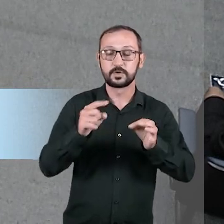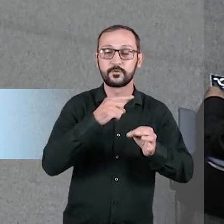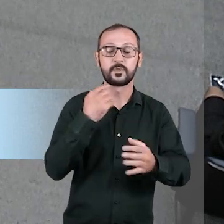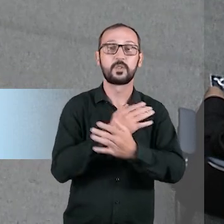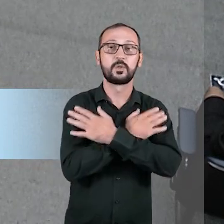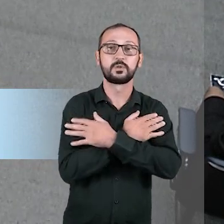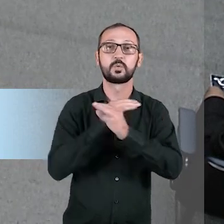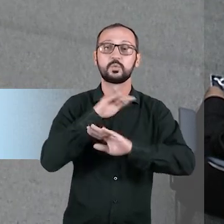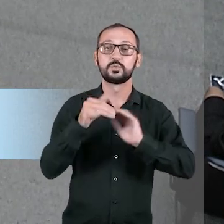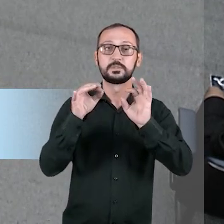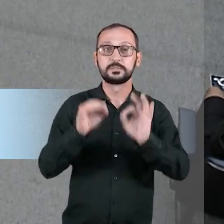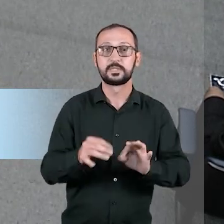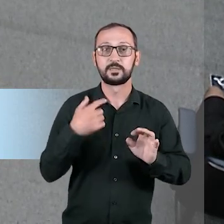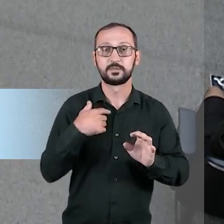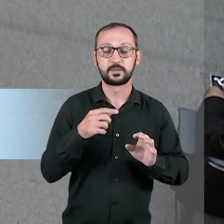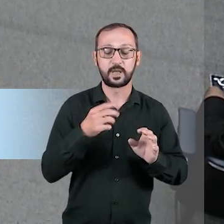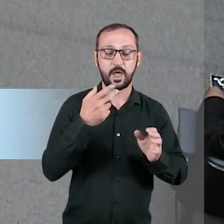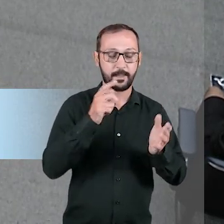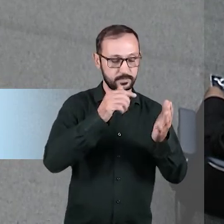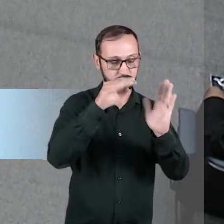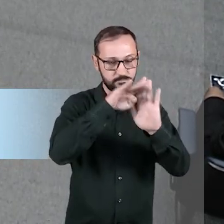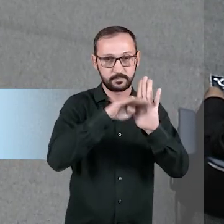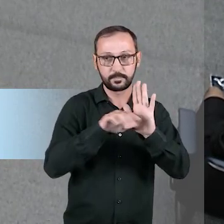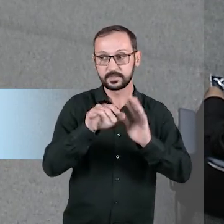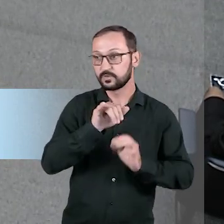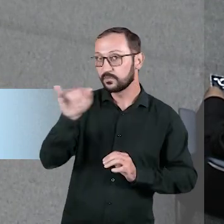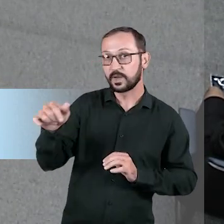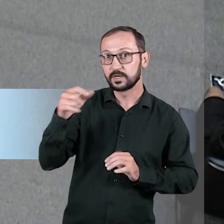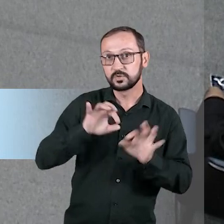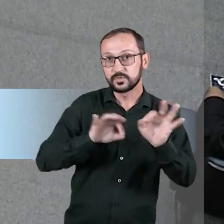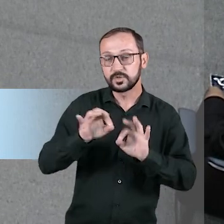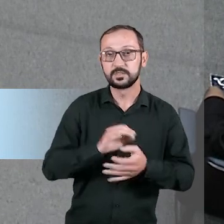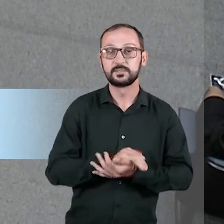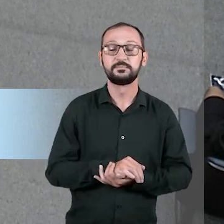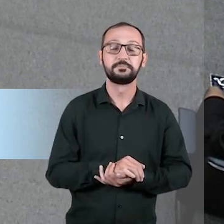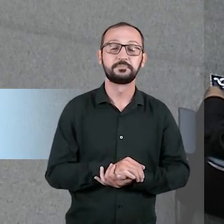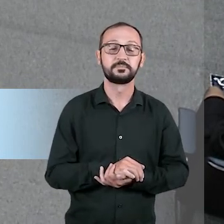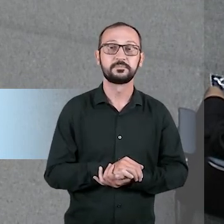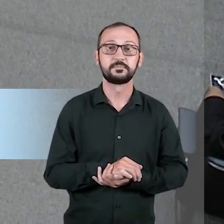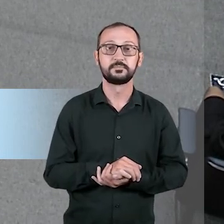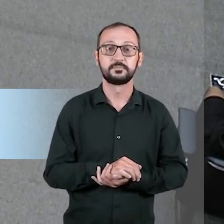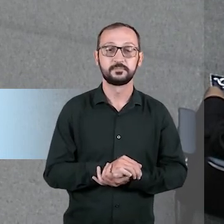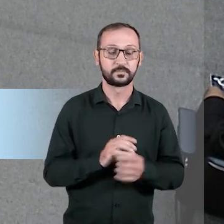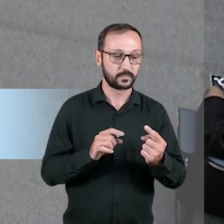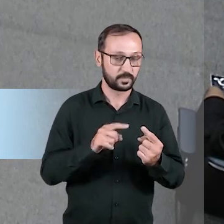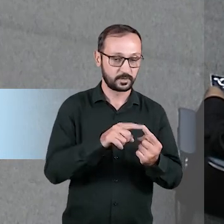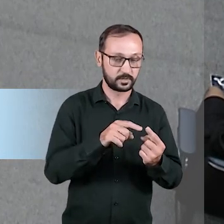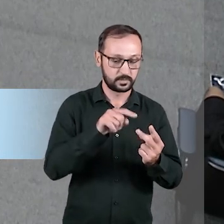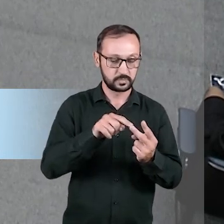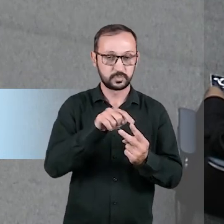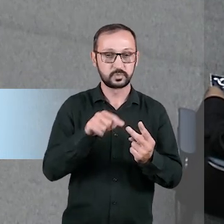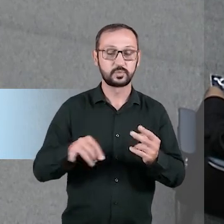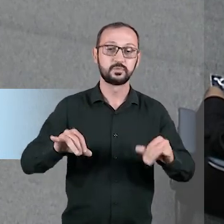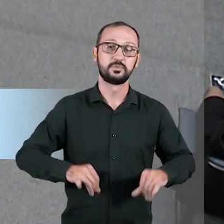meu velório, tá tudo certo aqui, até o que é para ser dito. Mas você não fala para ela que eu já fiz isso. Né? E aí ficam os